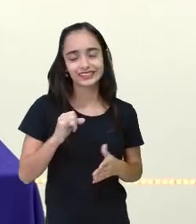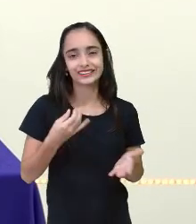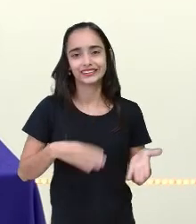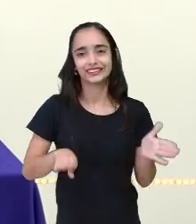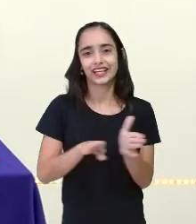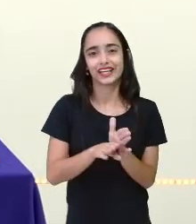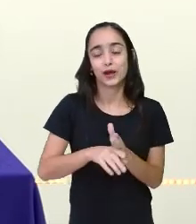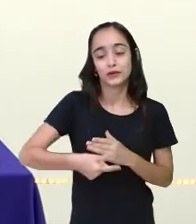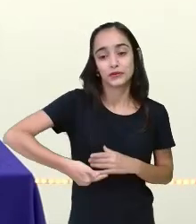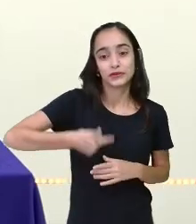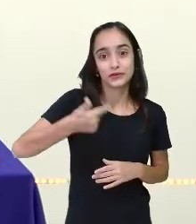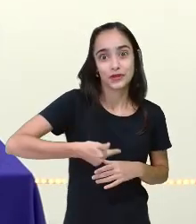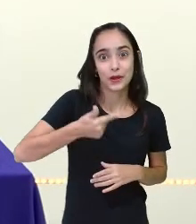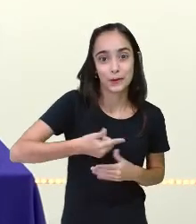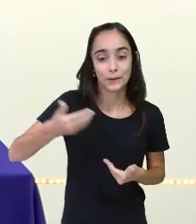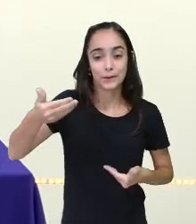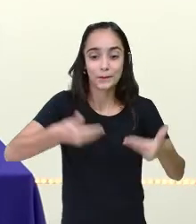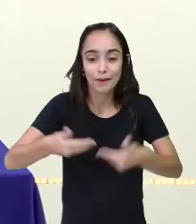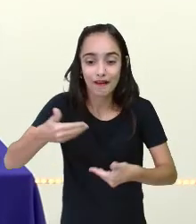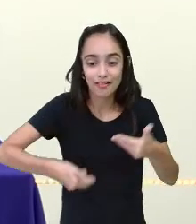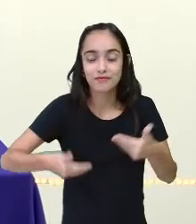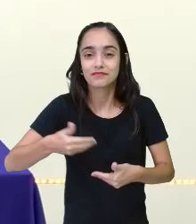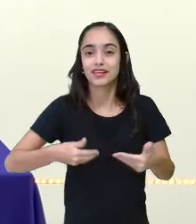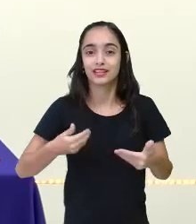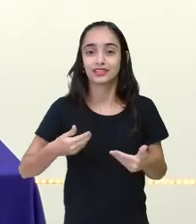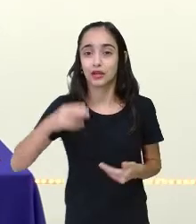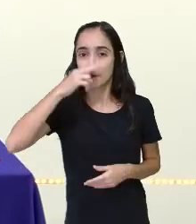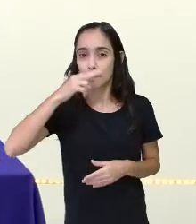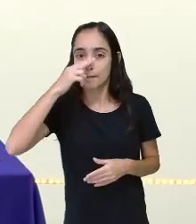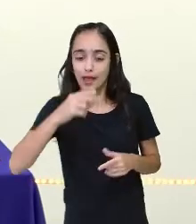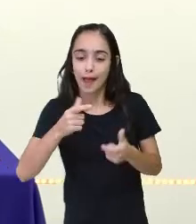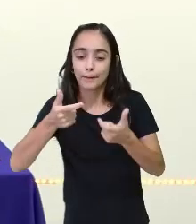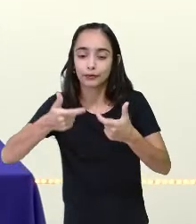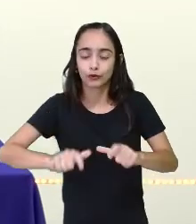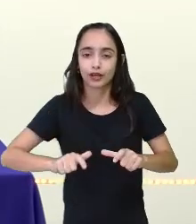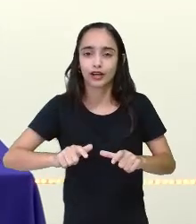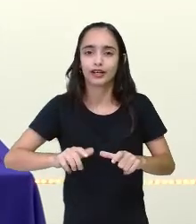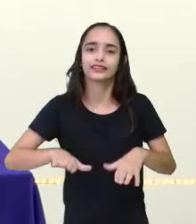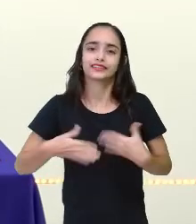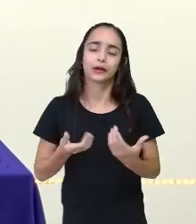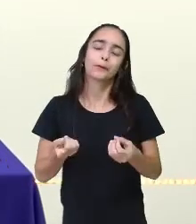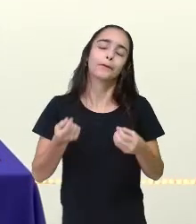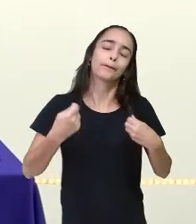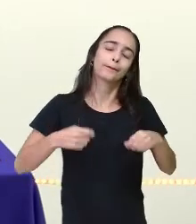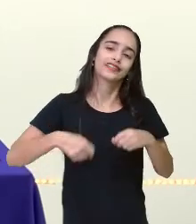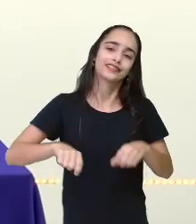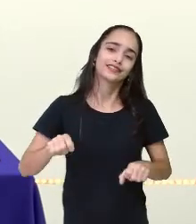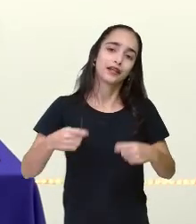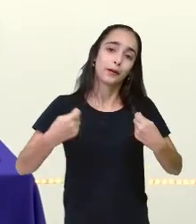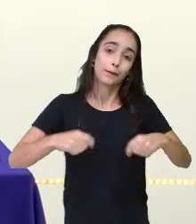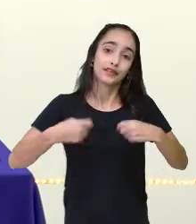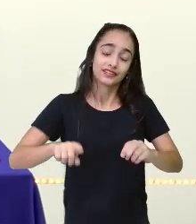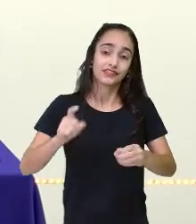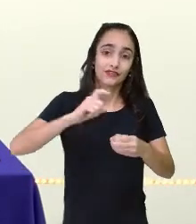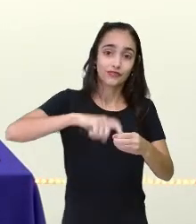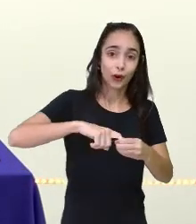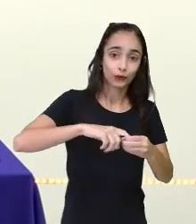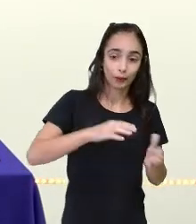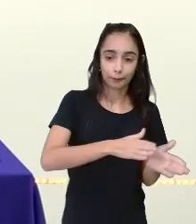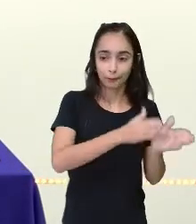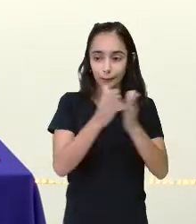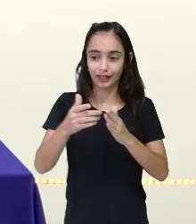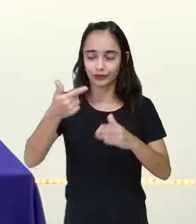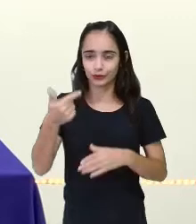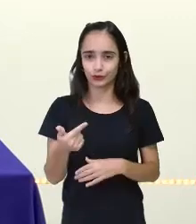segundo jogador na casa do jogador que está à frente, ele vai ter que retornar 2 casas, ok? Combinado? E